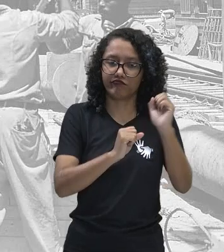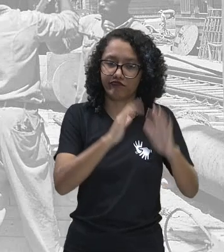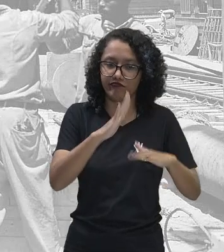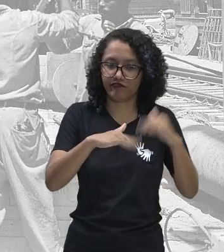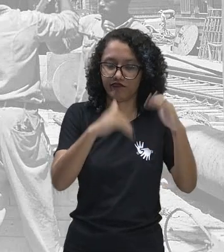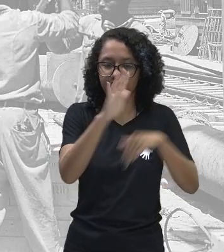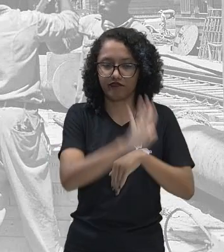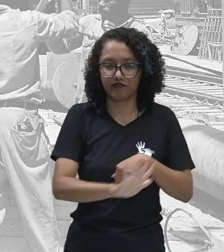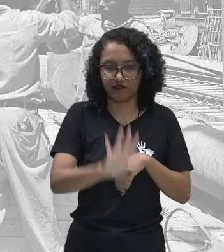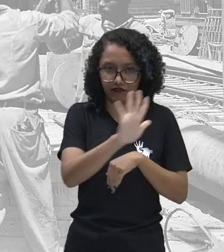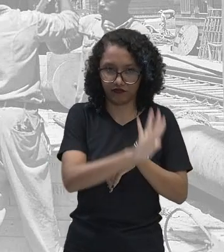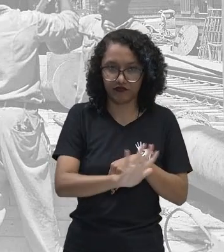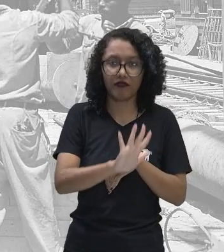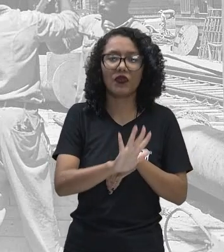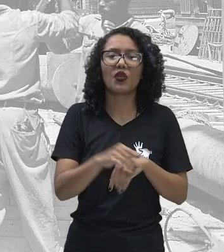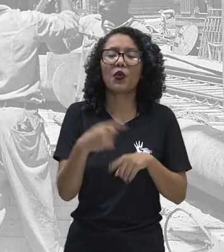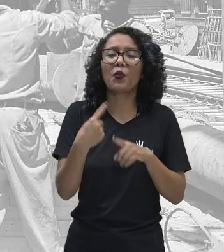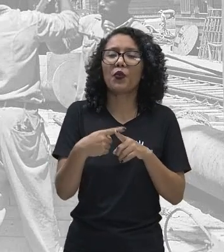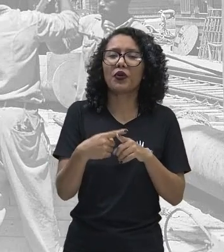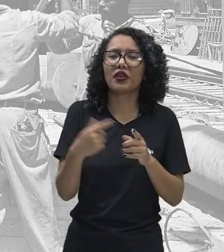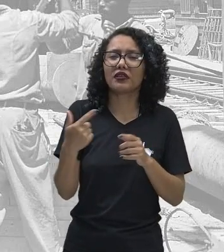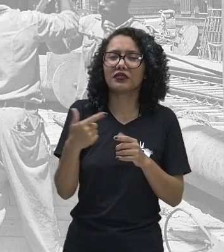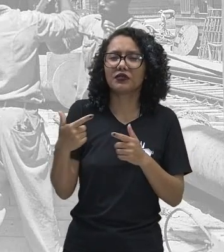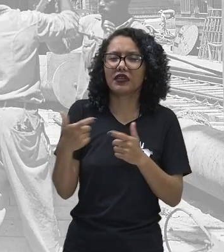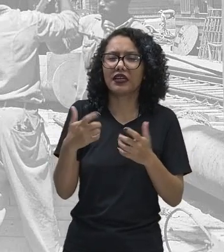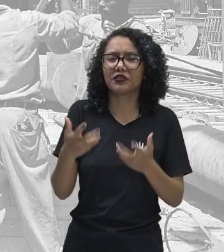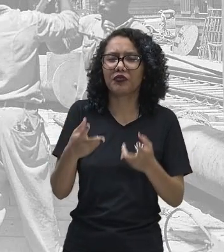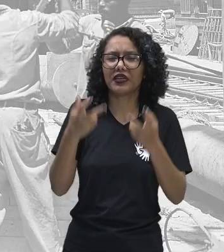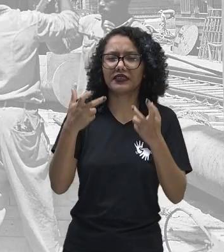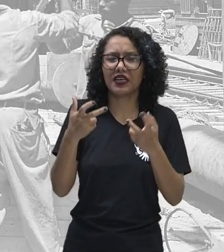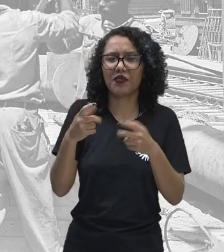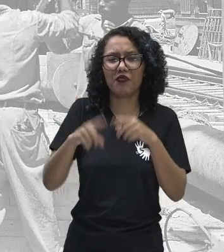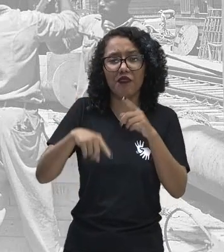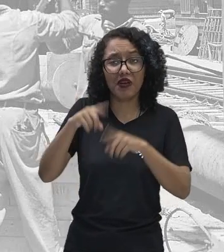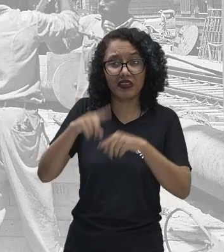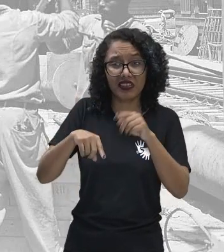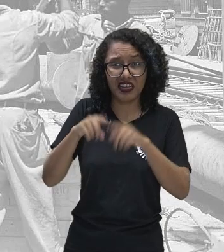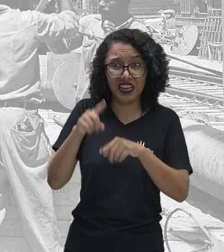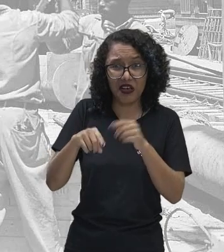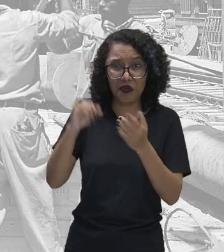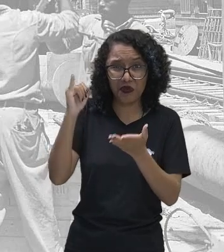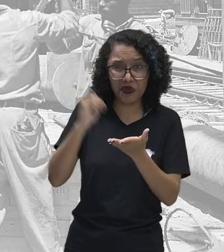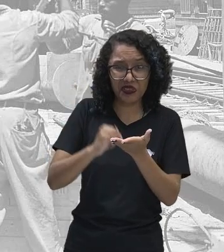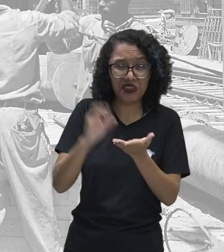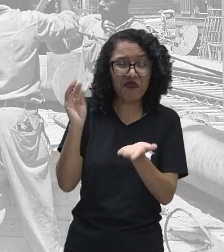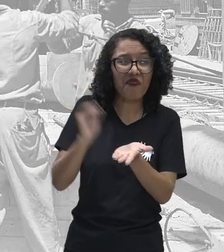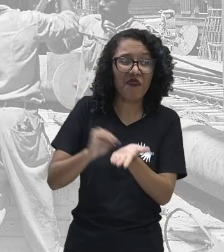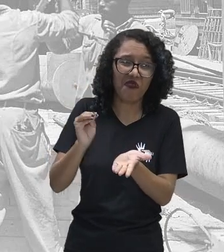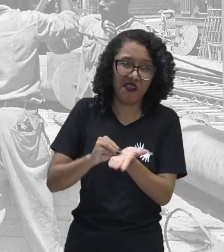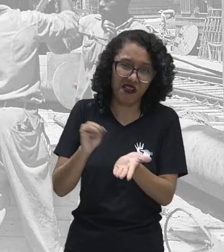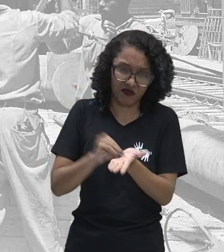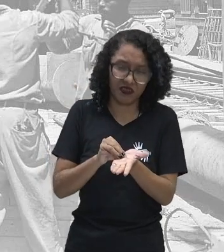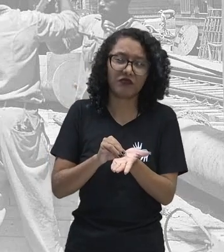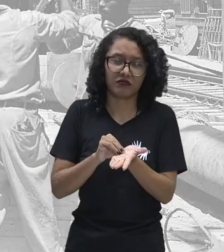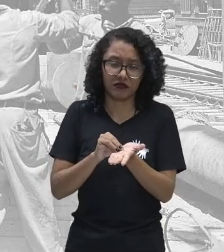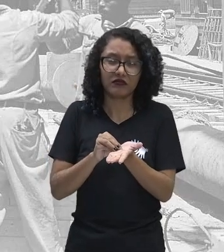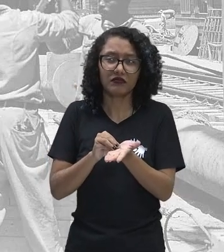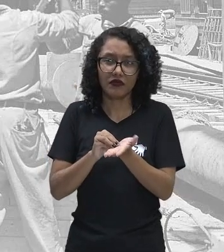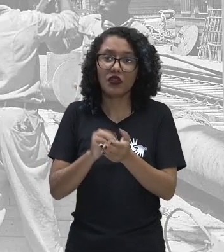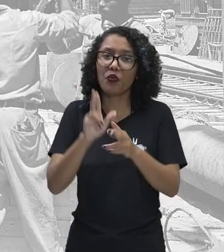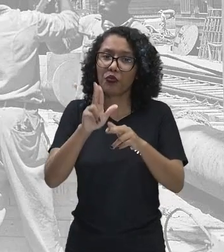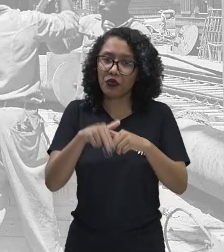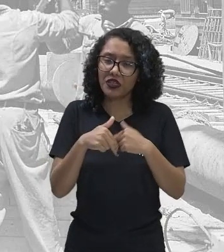Com a Segunda Guerra, nós vamos observar a escassez de produtos importados. Isso vai impulsionar ainda mais